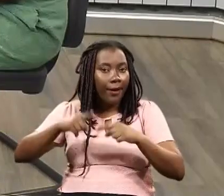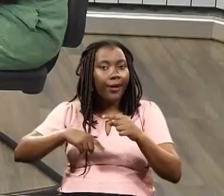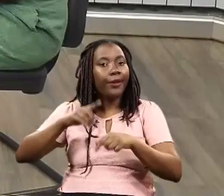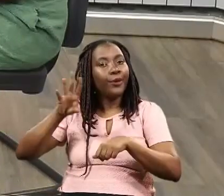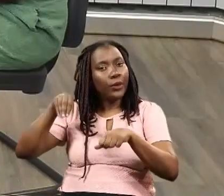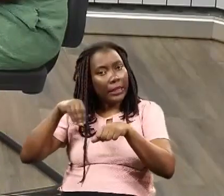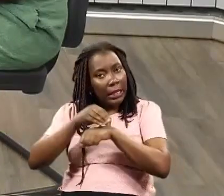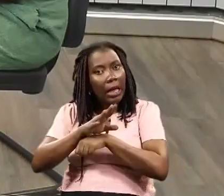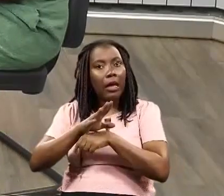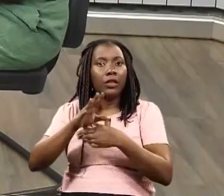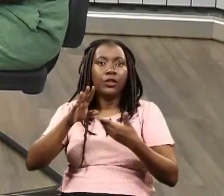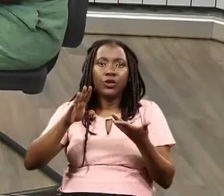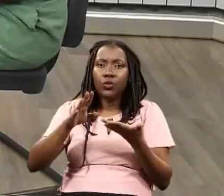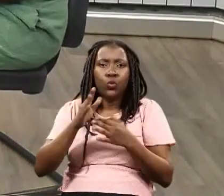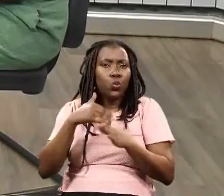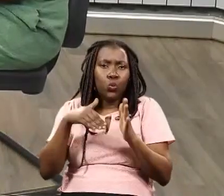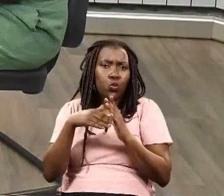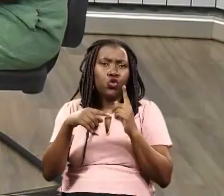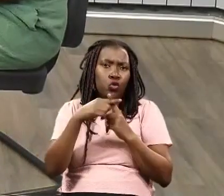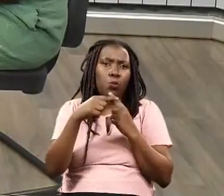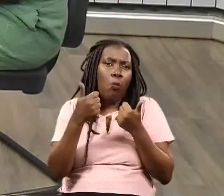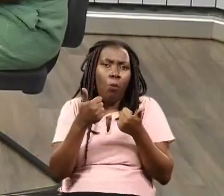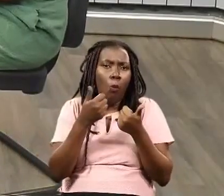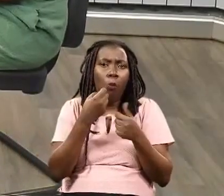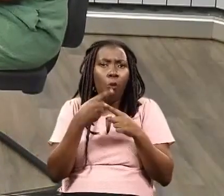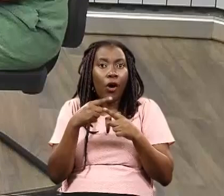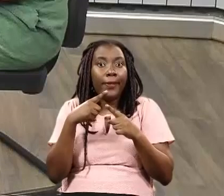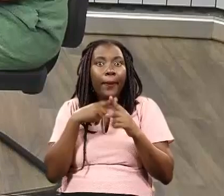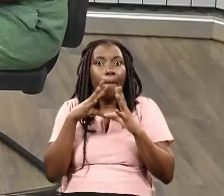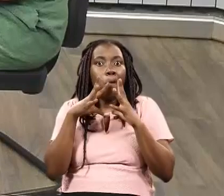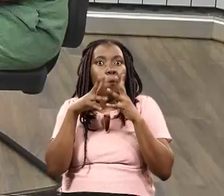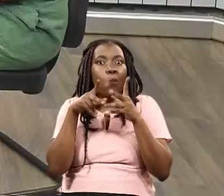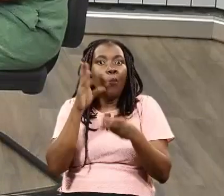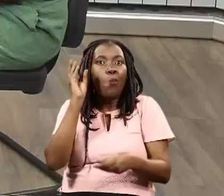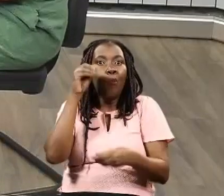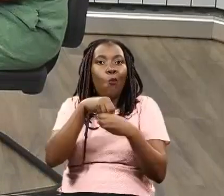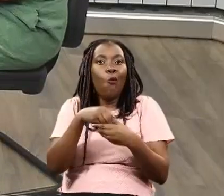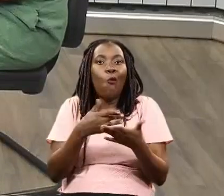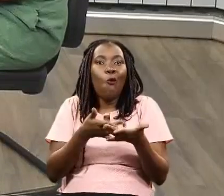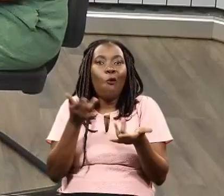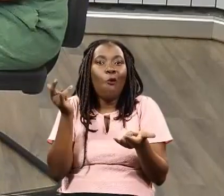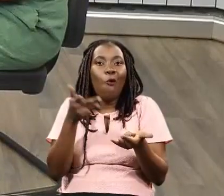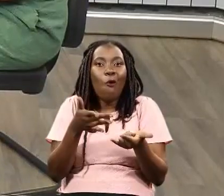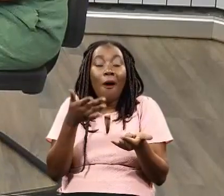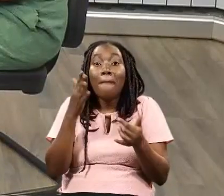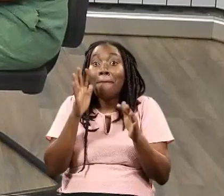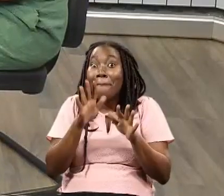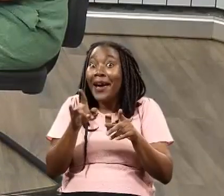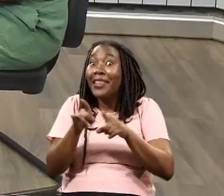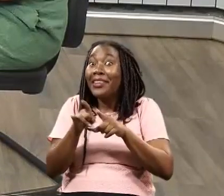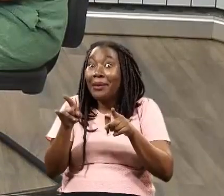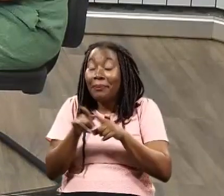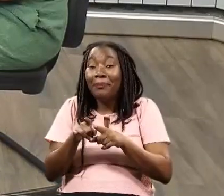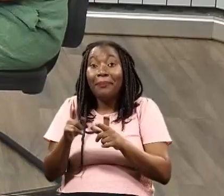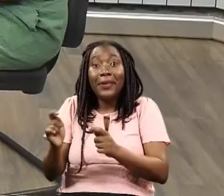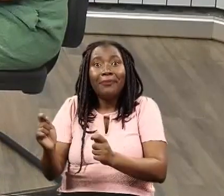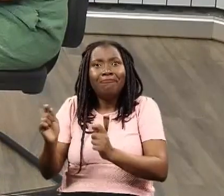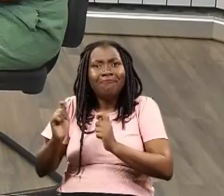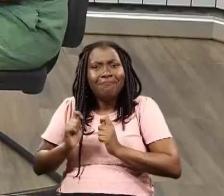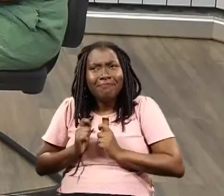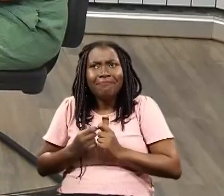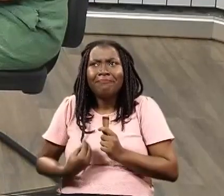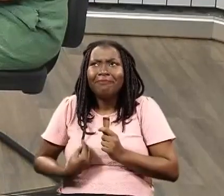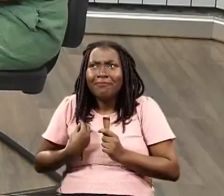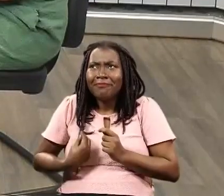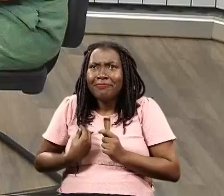traz tudo de bom, porque nós temos ali o mundo na palma da mão, mas também traz... Você viver no automático traz